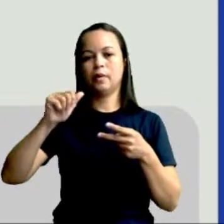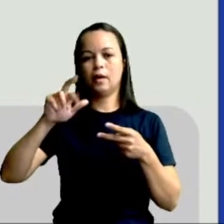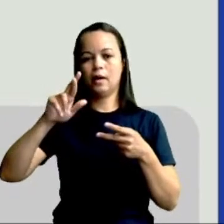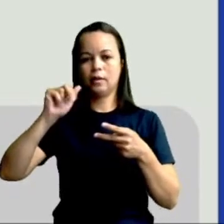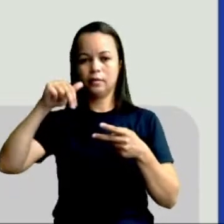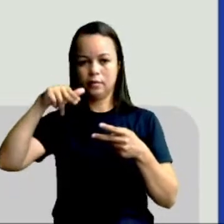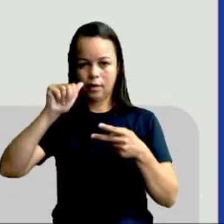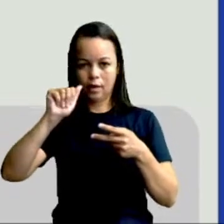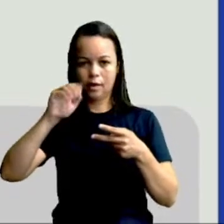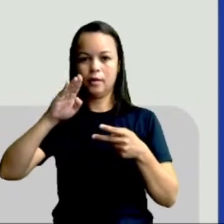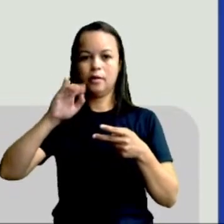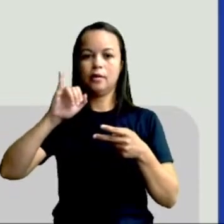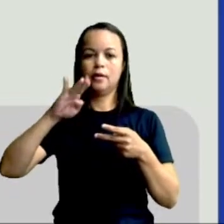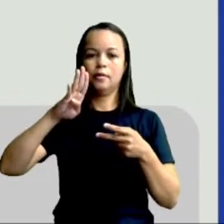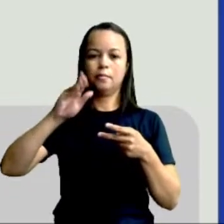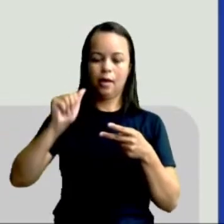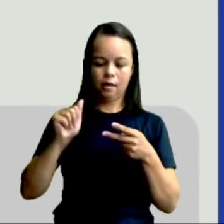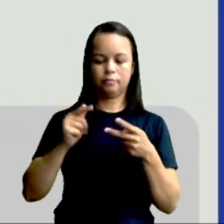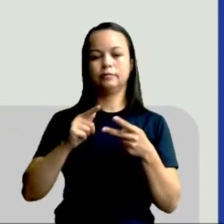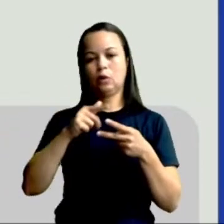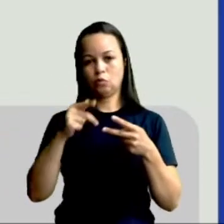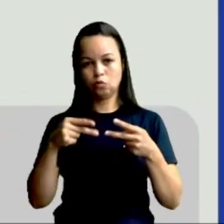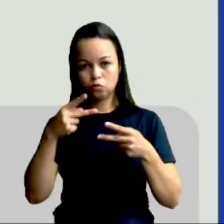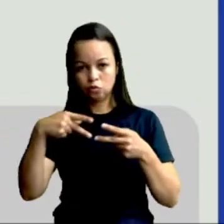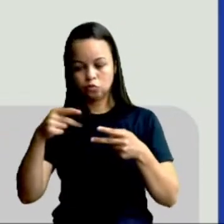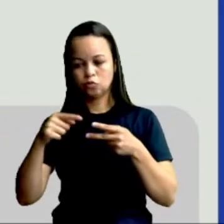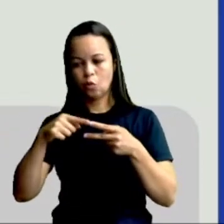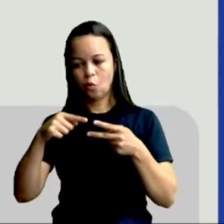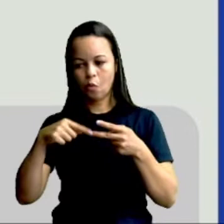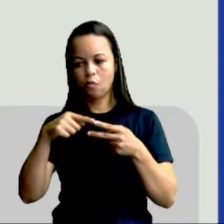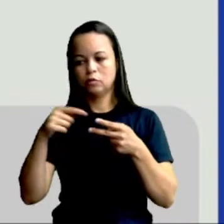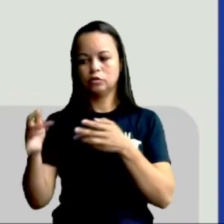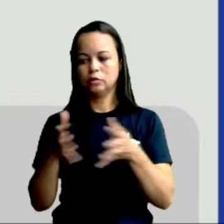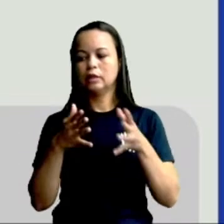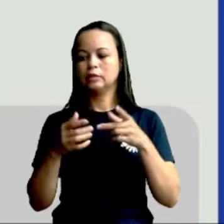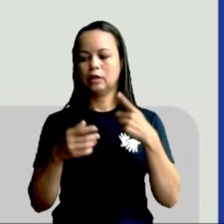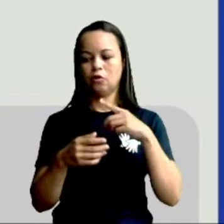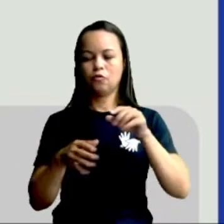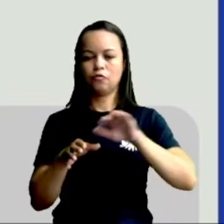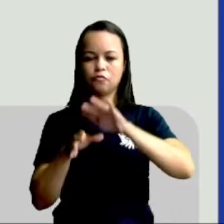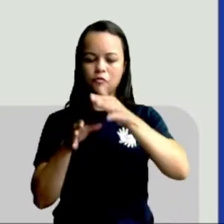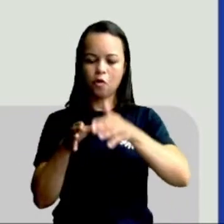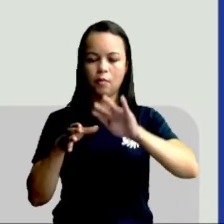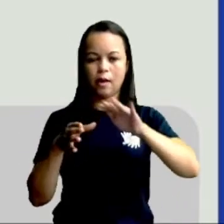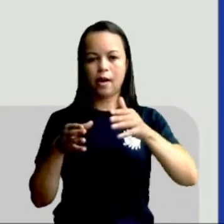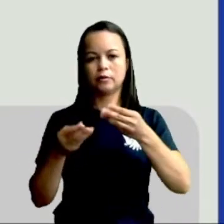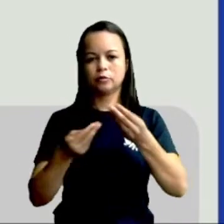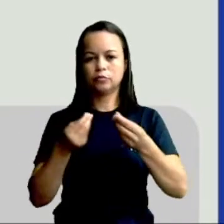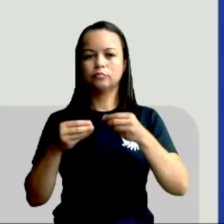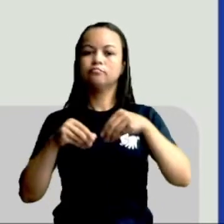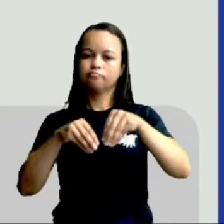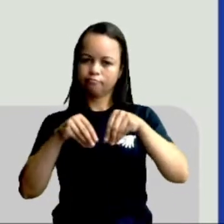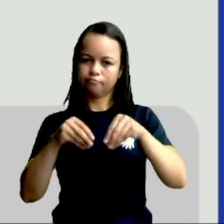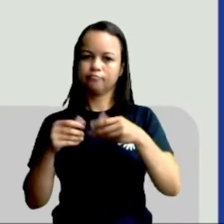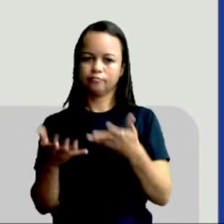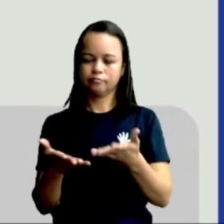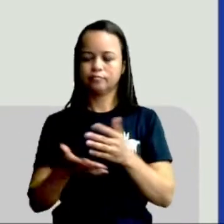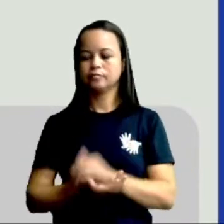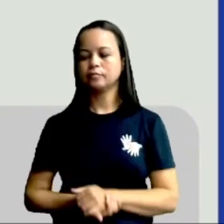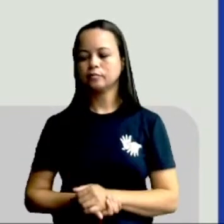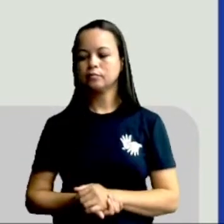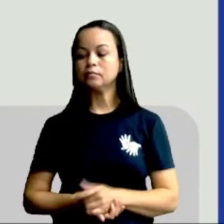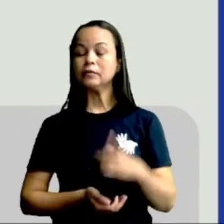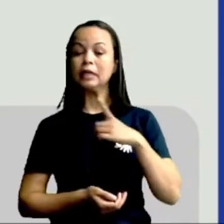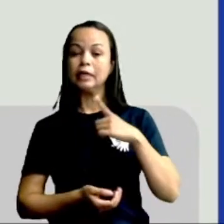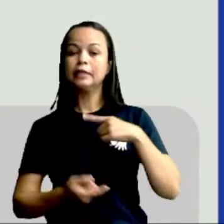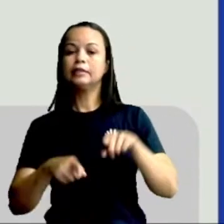desenho que vocês estão vendo aí na imagem, tá bom? Esse formato da Terra, tá bom? Esse formatinho aí. Como